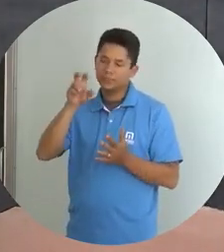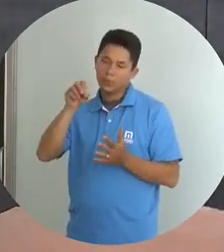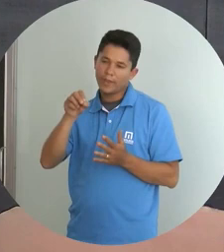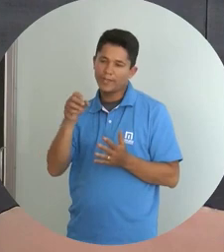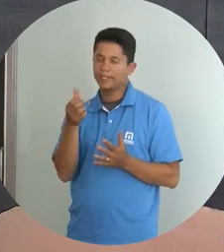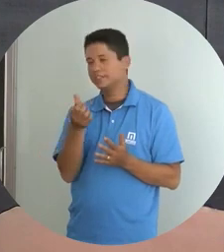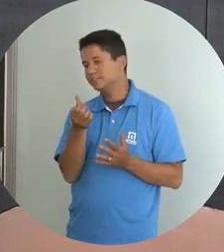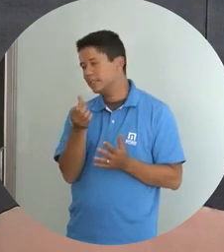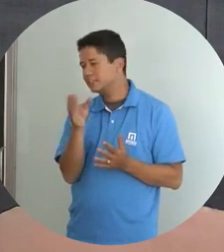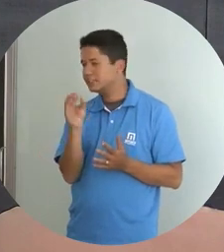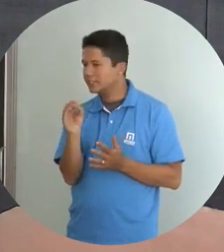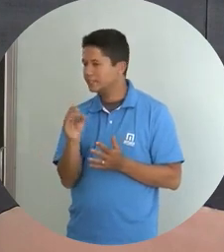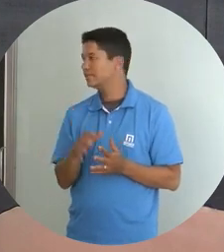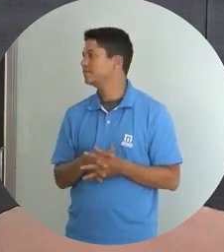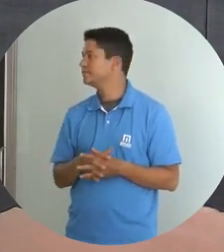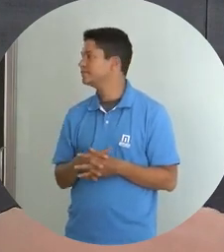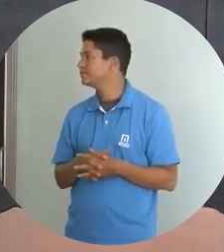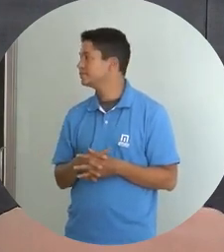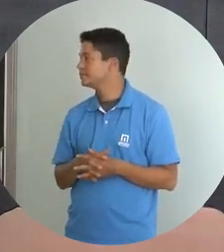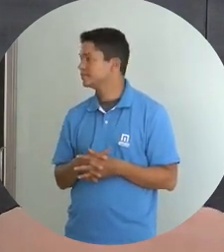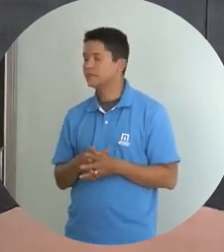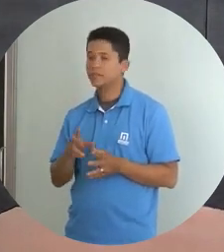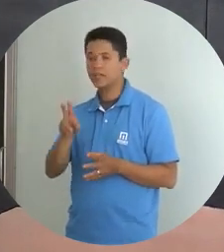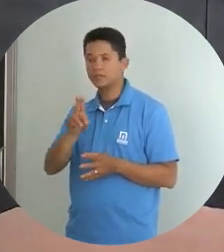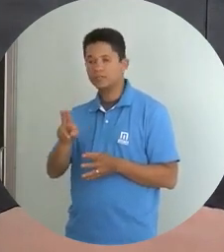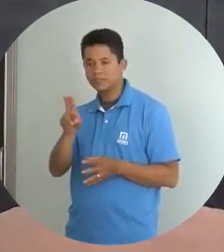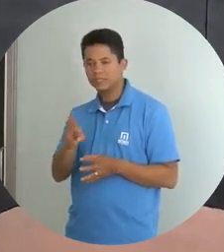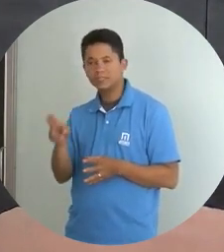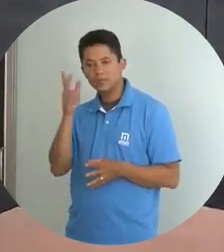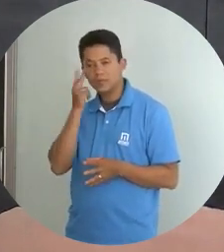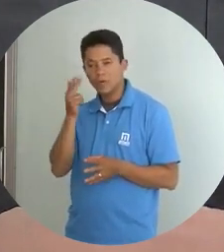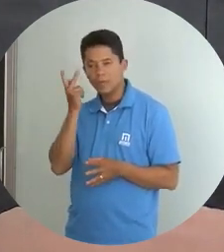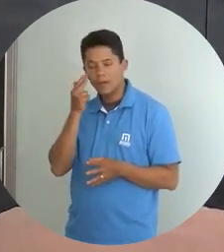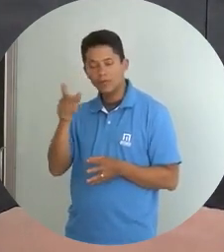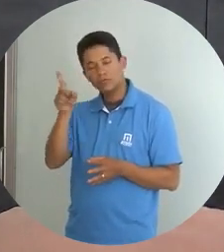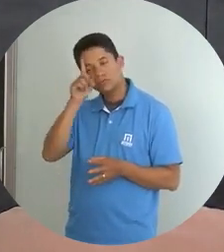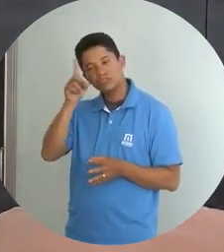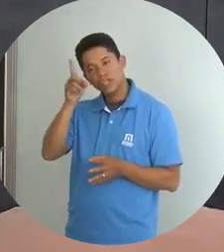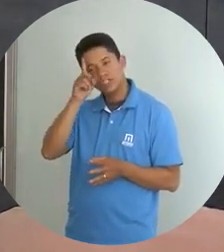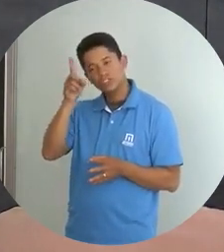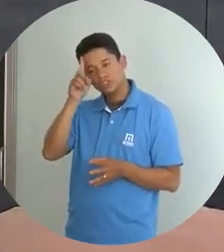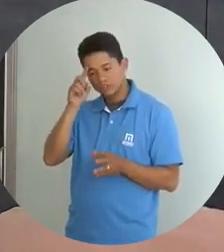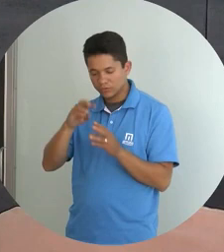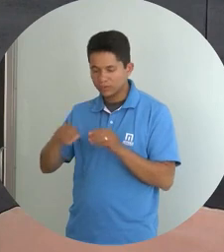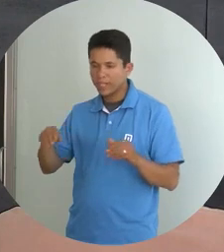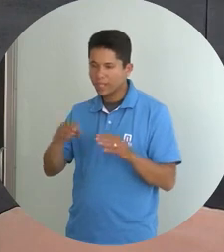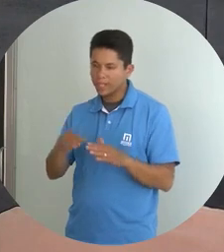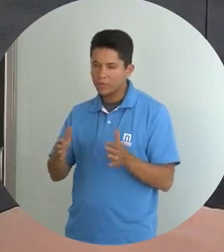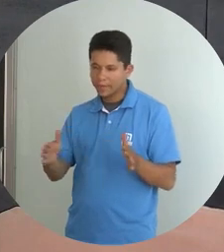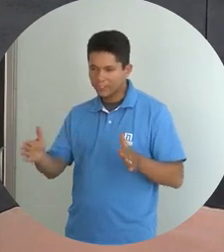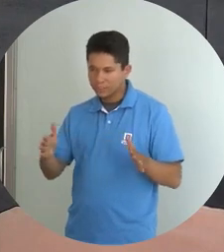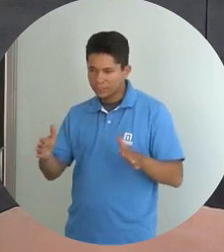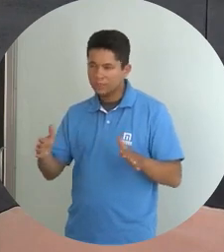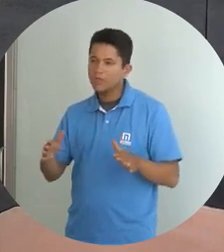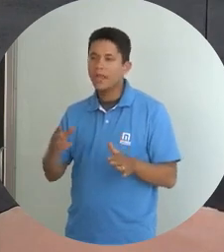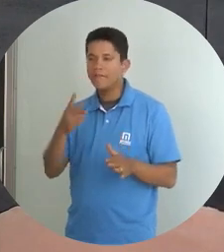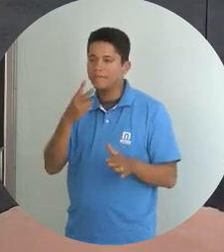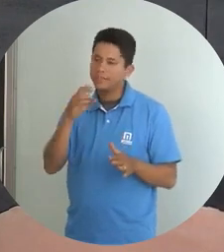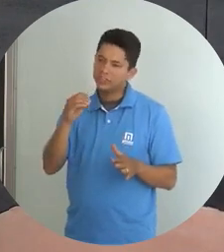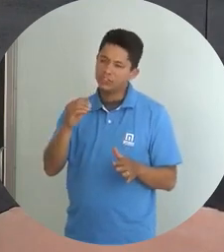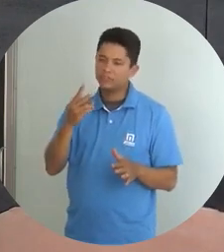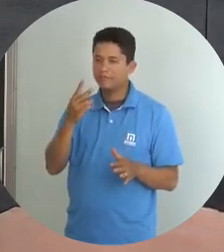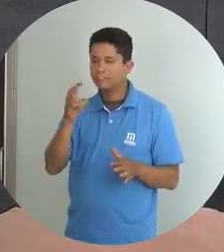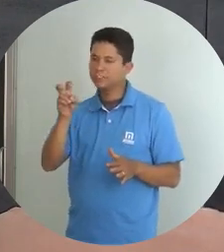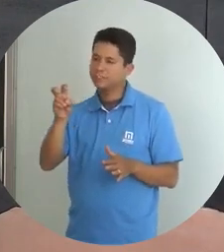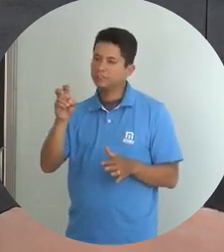caso. Mas vamos falar, numa utilização normal do dia a dia, num terreno mediano, a gente 20, 25 centímetros